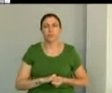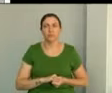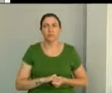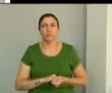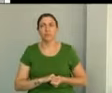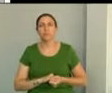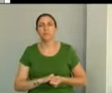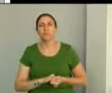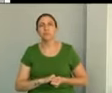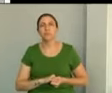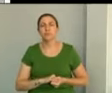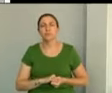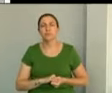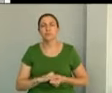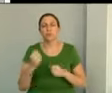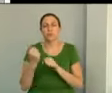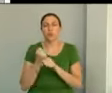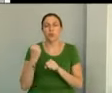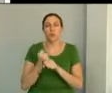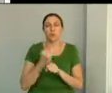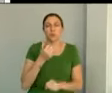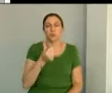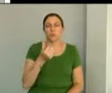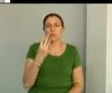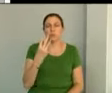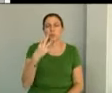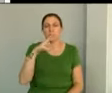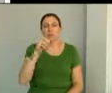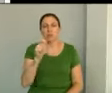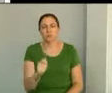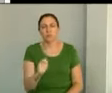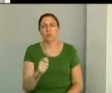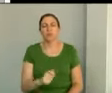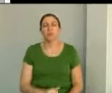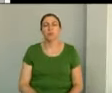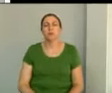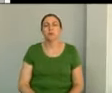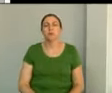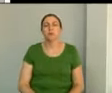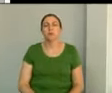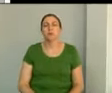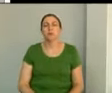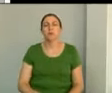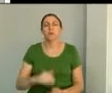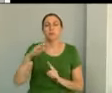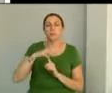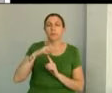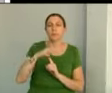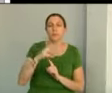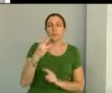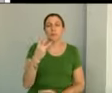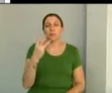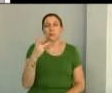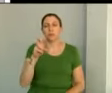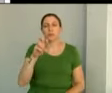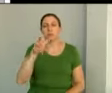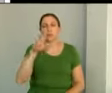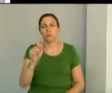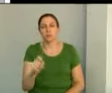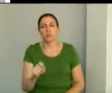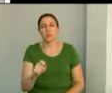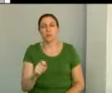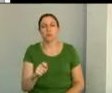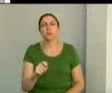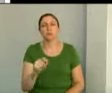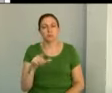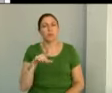educação. Obras, 63 milhões, 11,78. Meio ambiente, 35.400. A coleta de